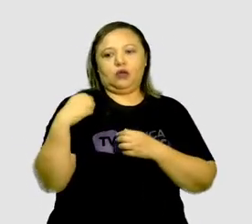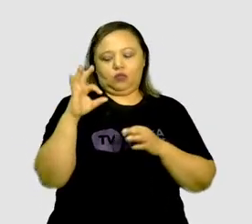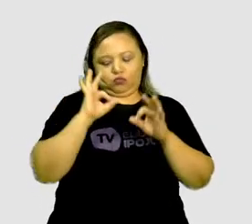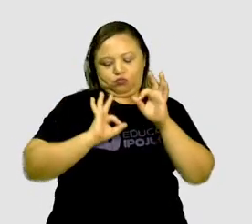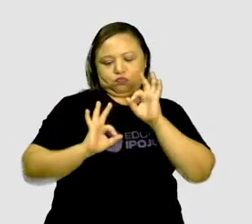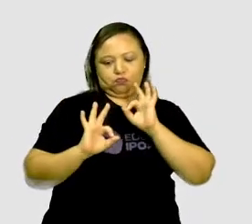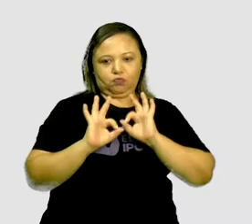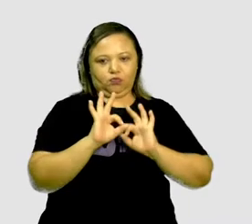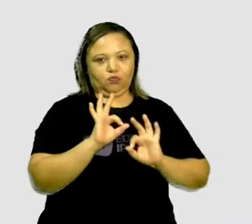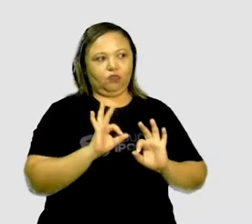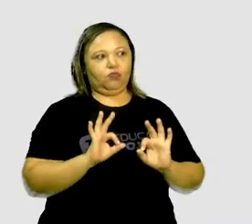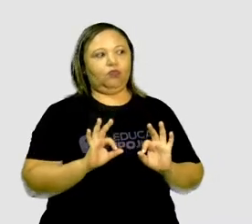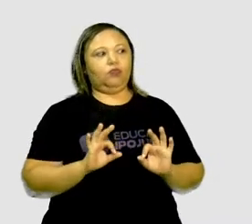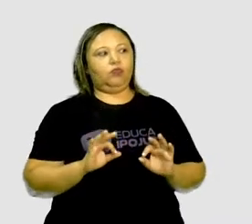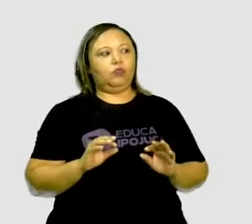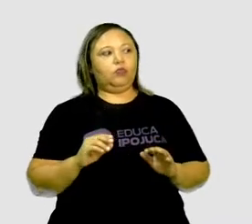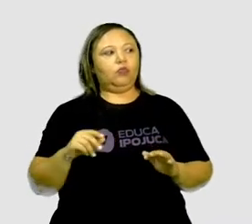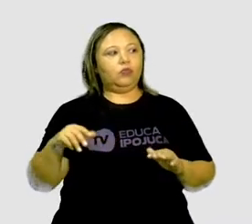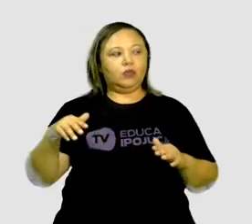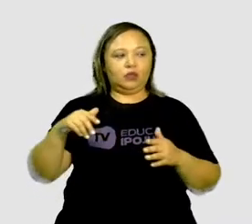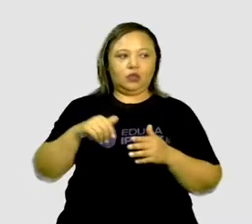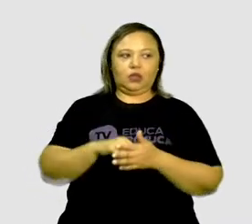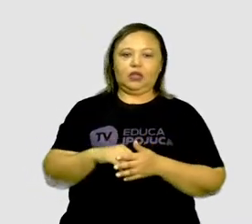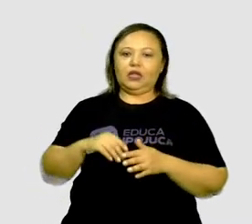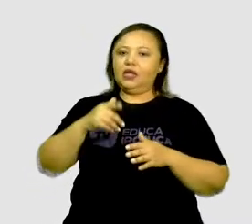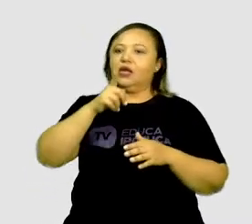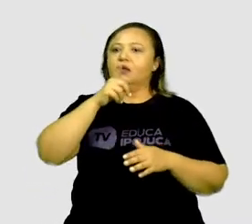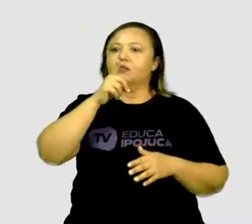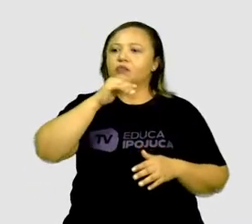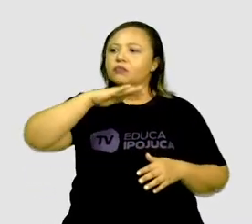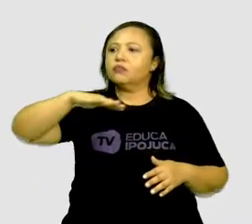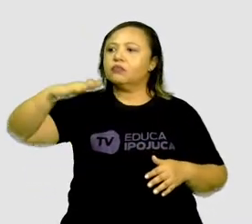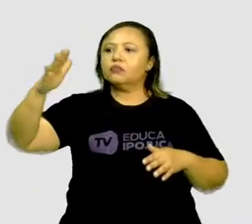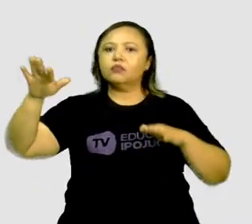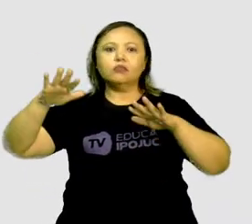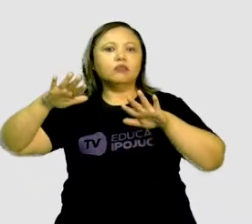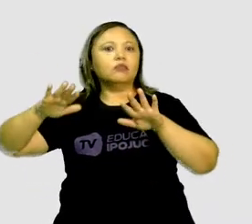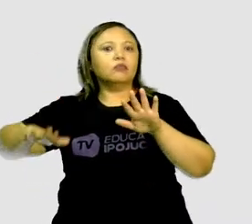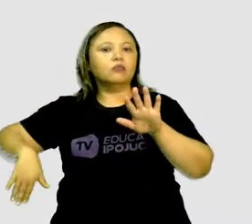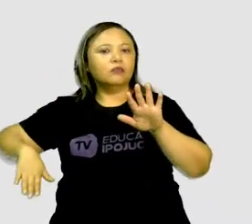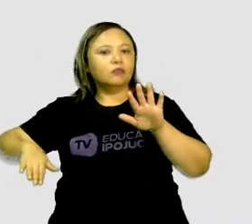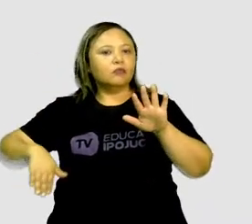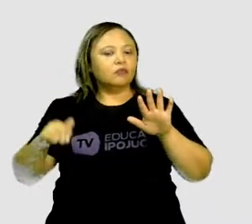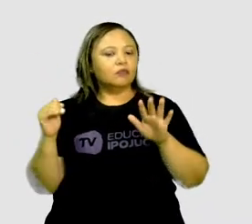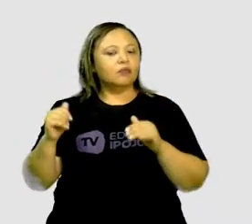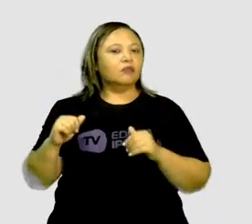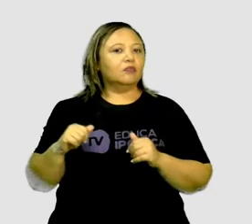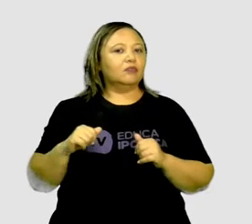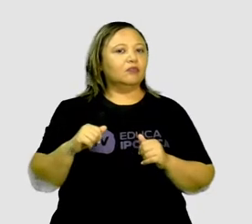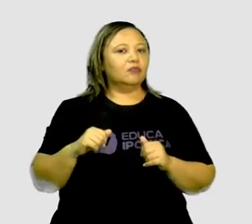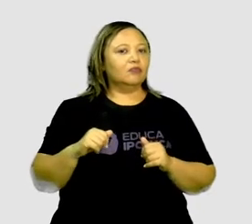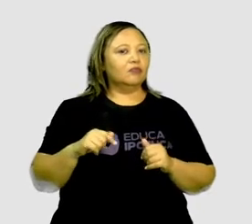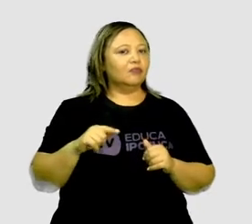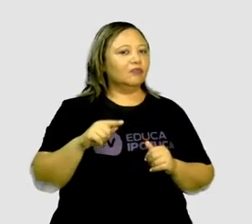e está aí dando um mergulho no mar. O que é que vocês acham disso? Será